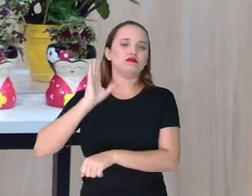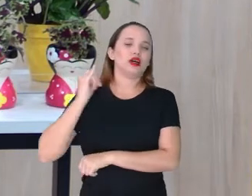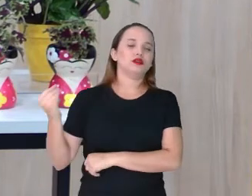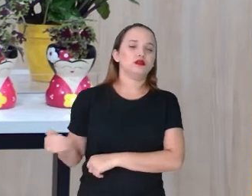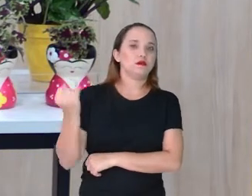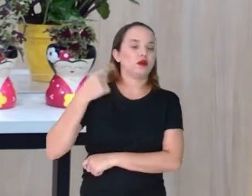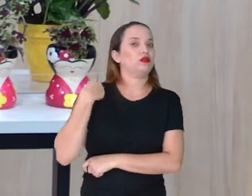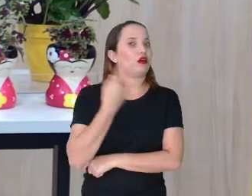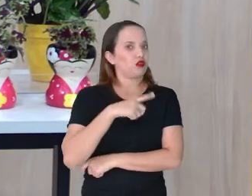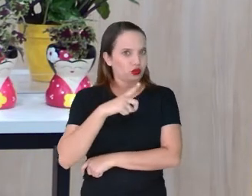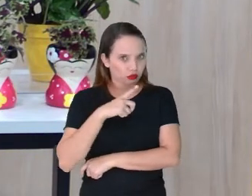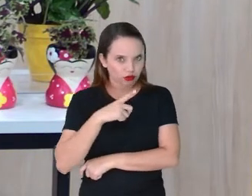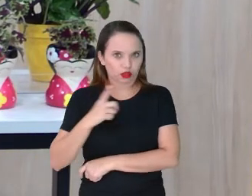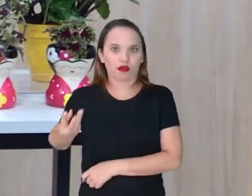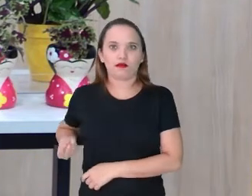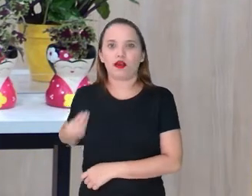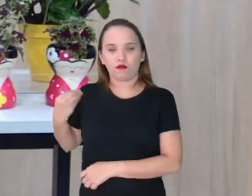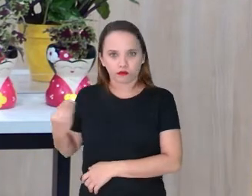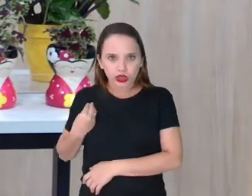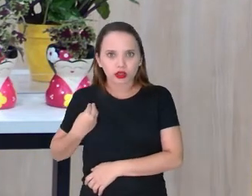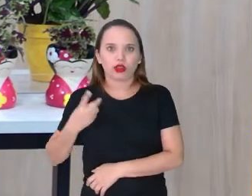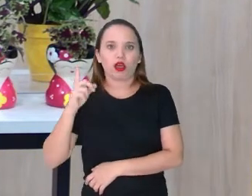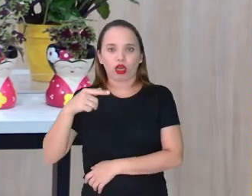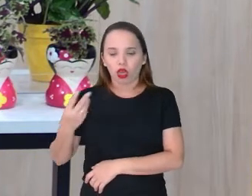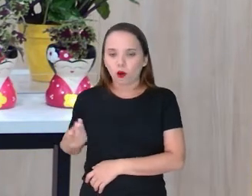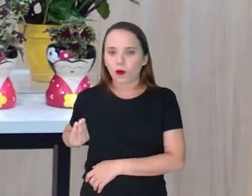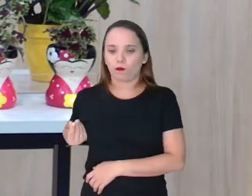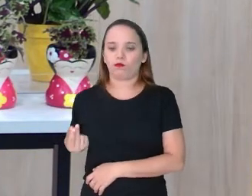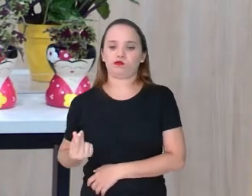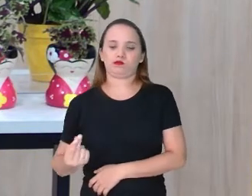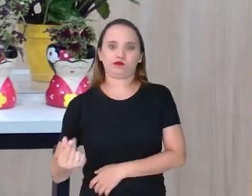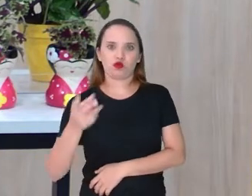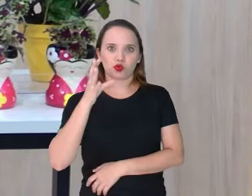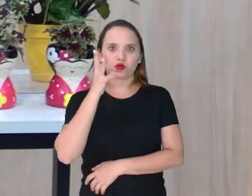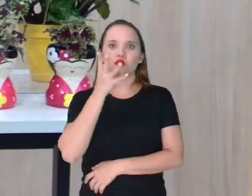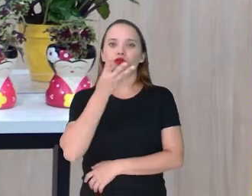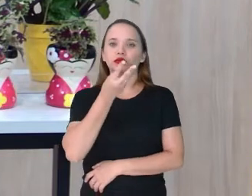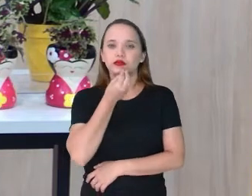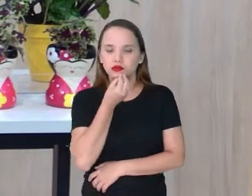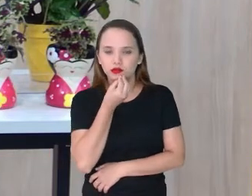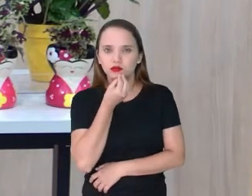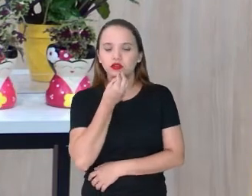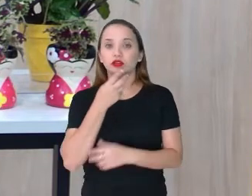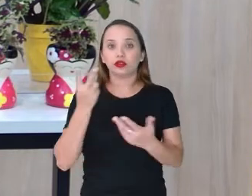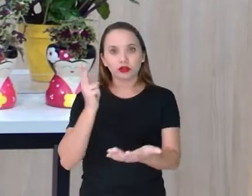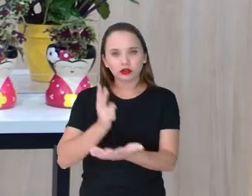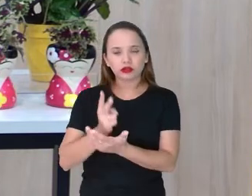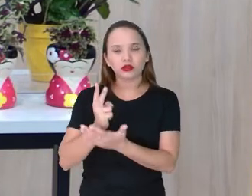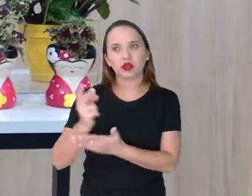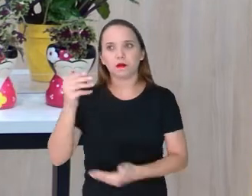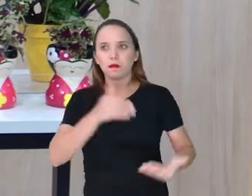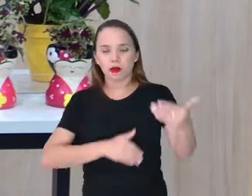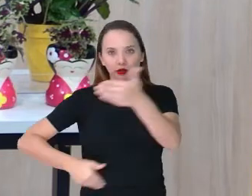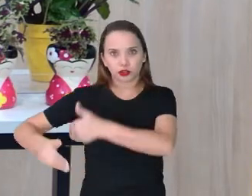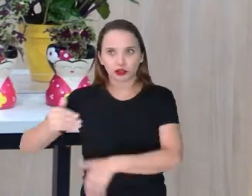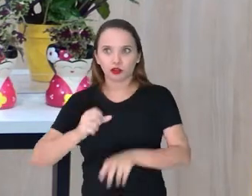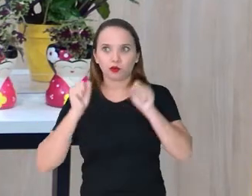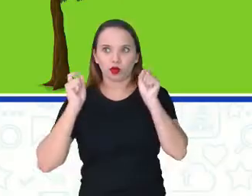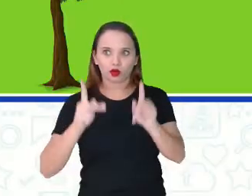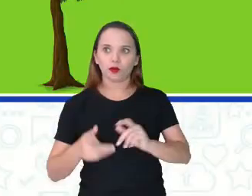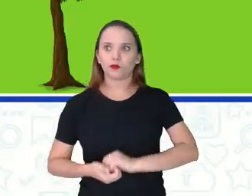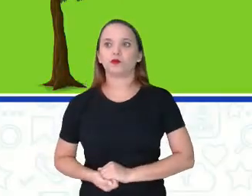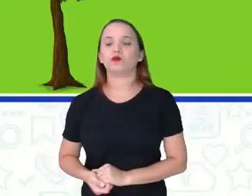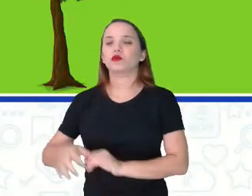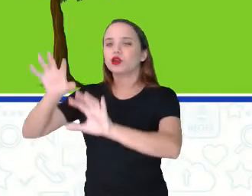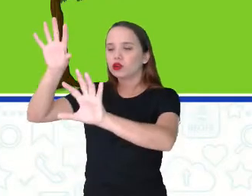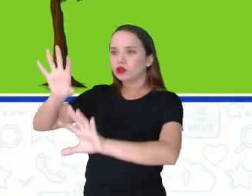tem. Então, continue, pessoal, sempre participando, sempre procurando aprender mais. E essa absorção de